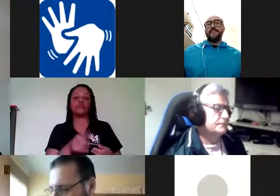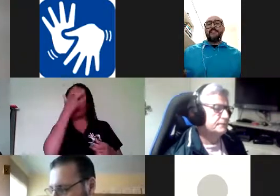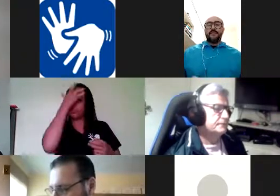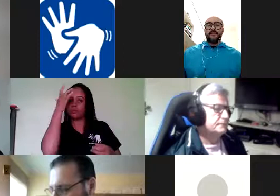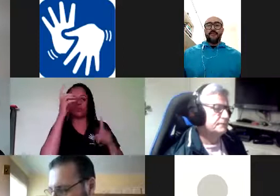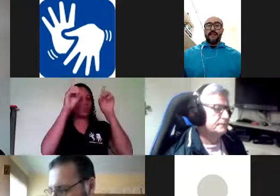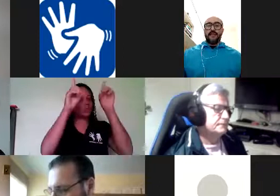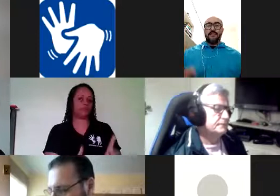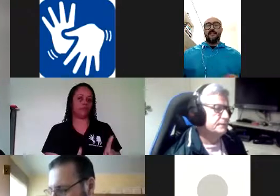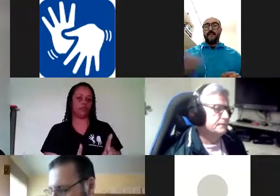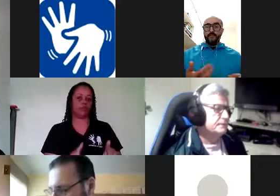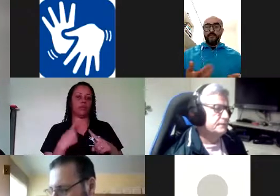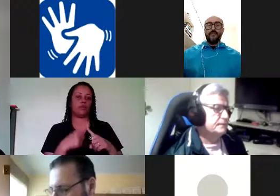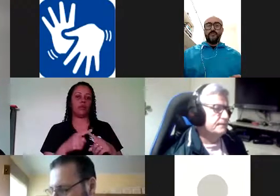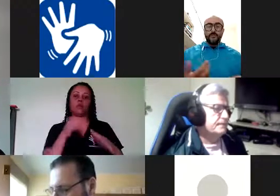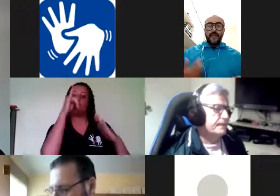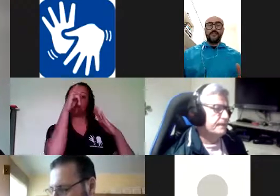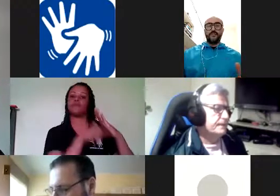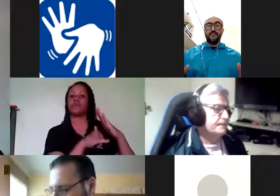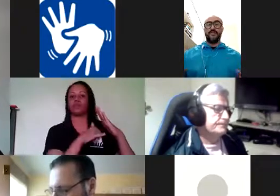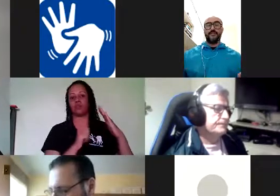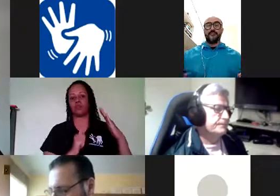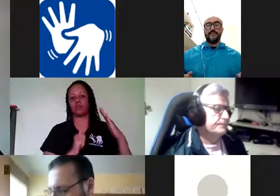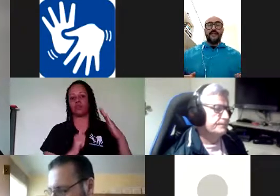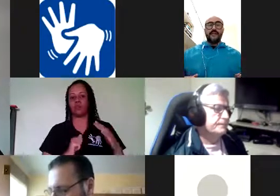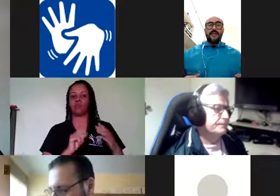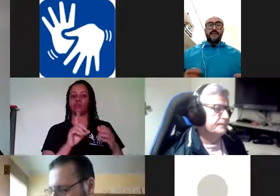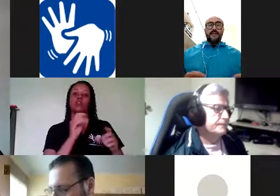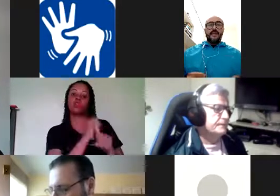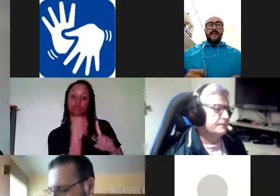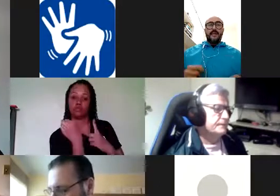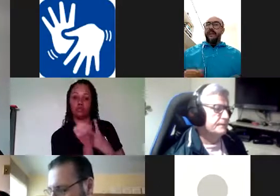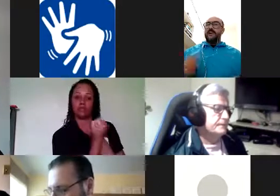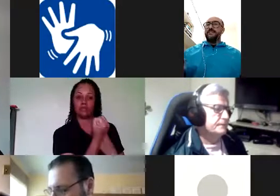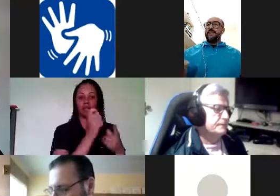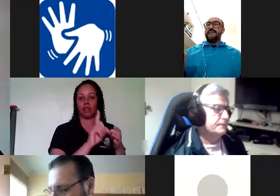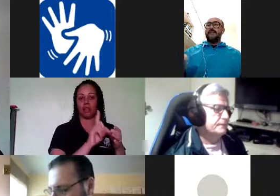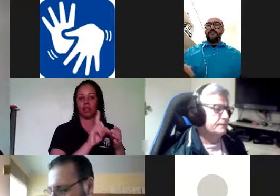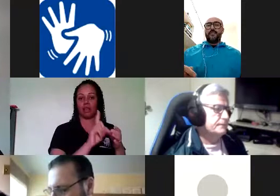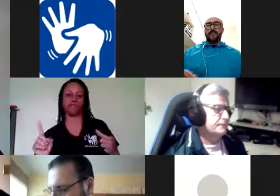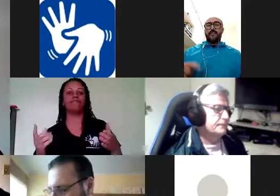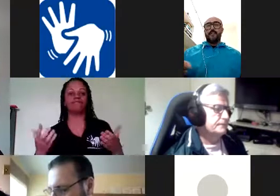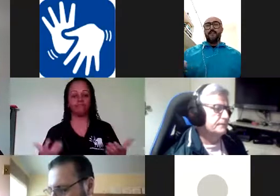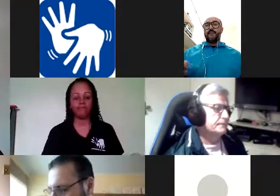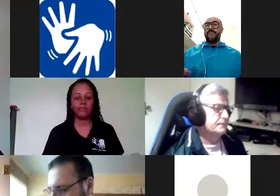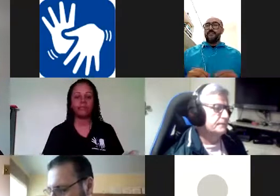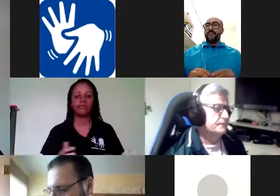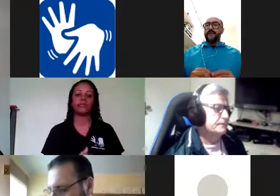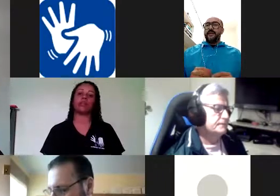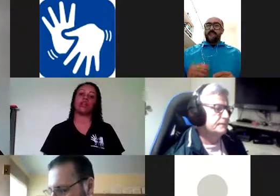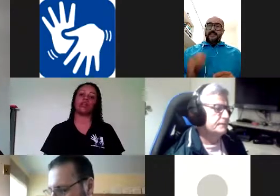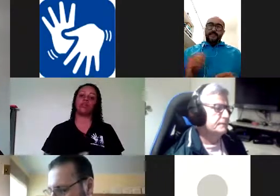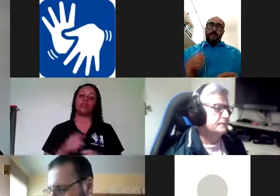à margem da sociedade, né, dos meios de convivência. E eu acredito que essa lei de cota, como o Flávio